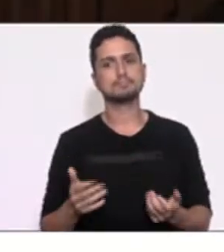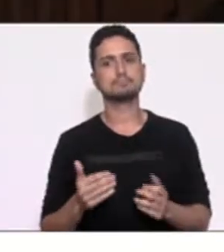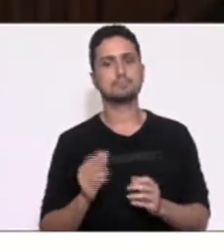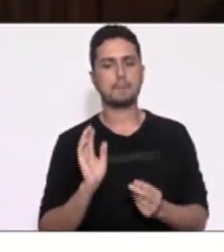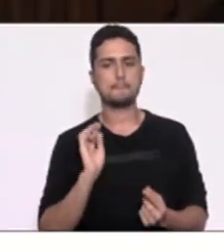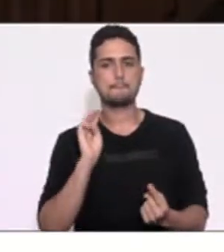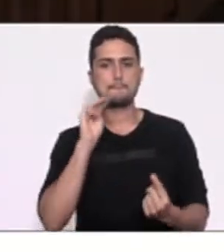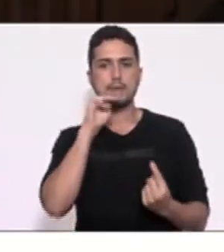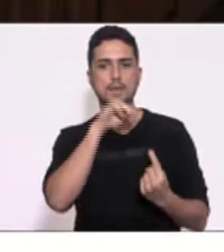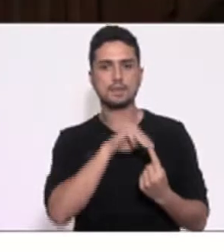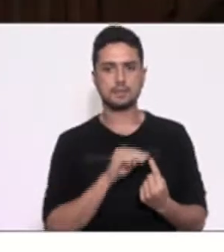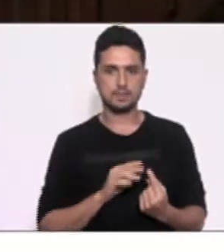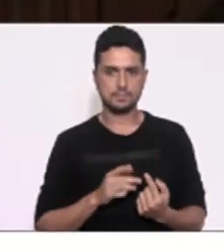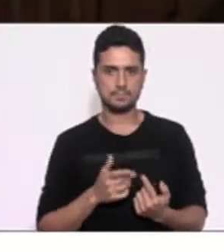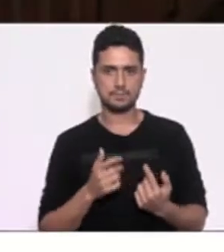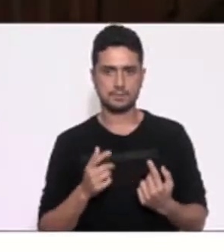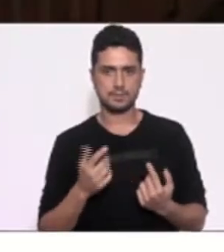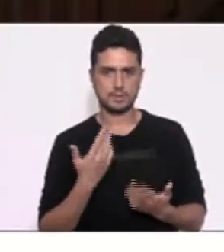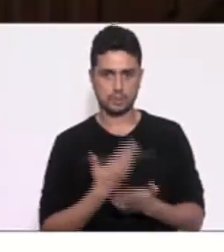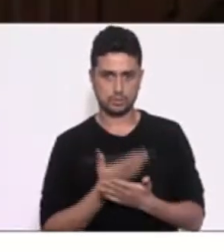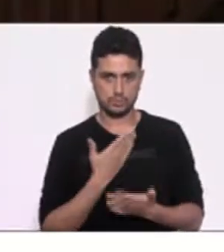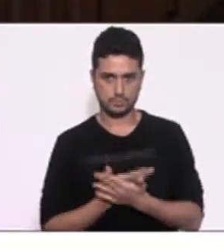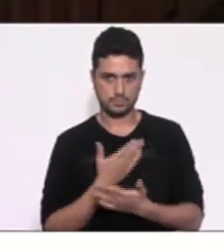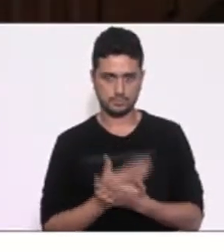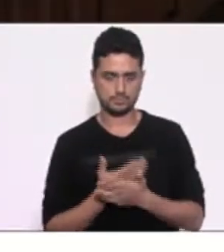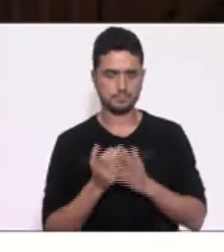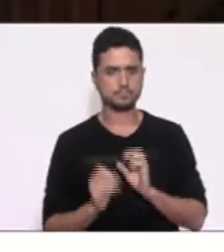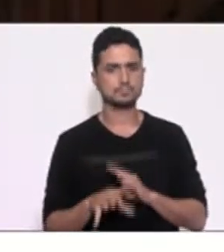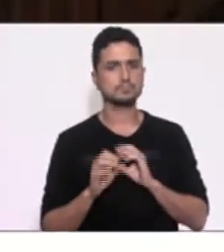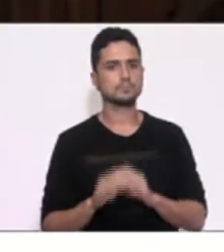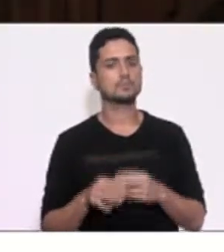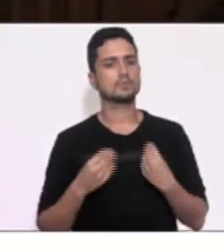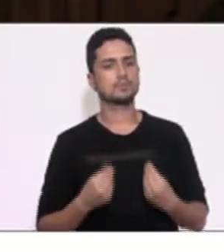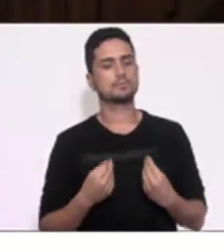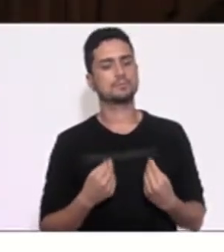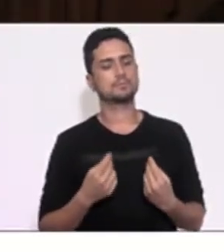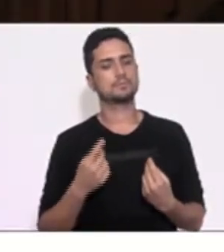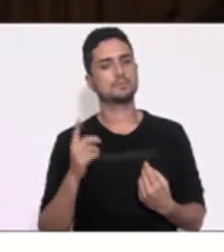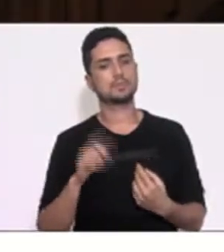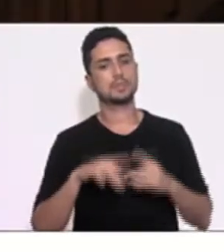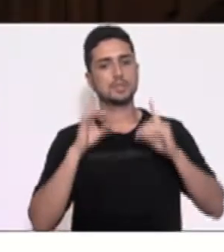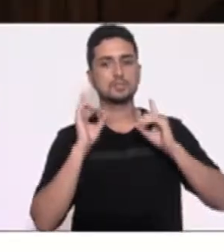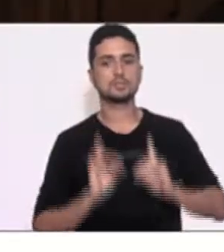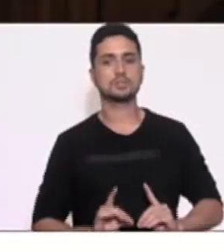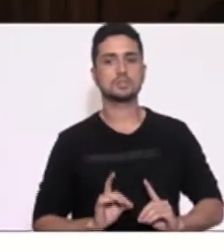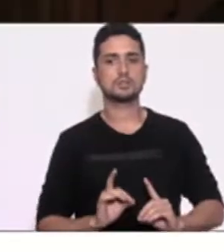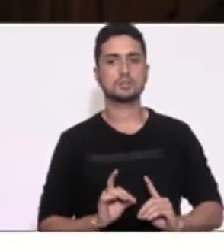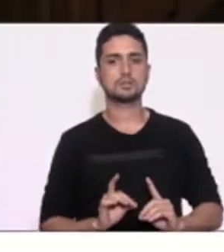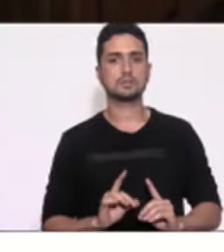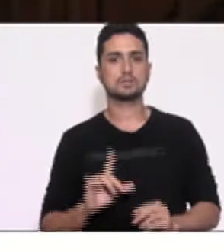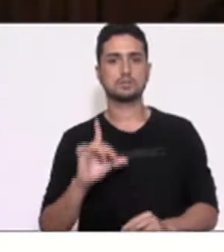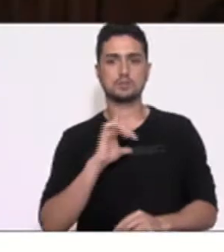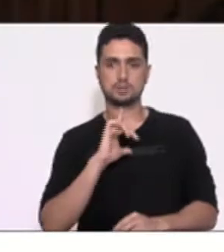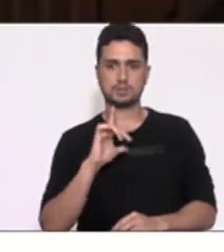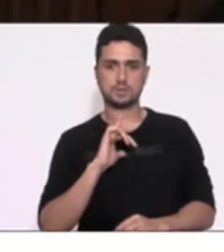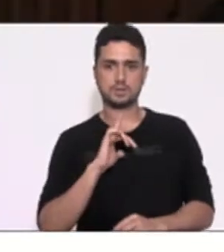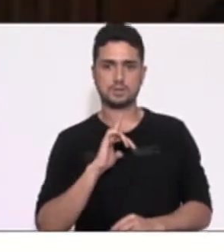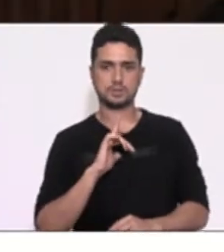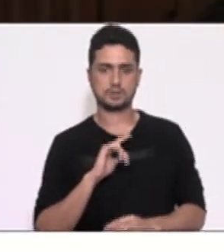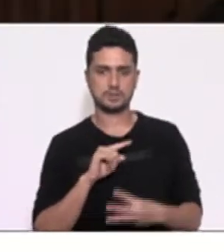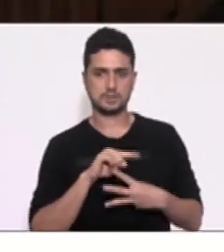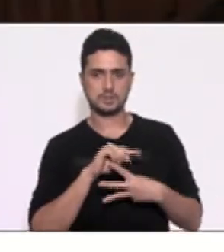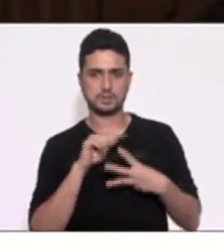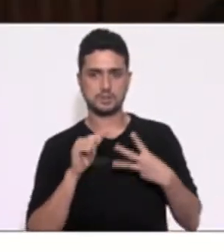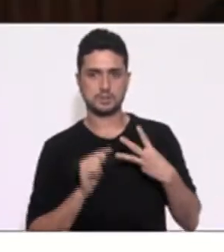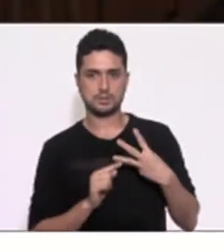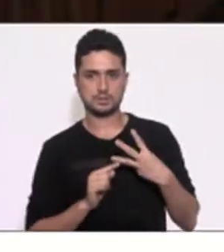educacionais. E o direito à educação, ele se consubstancia em